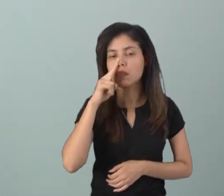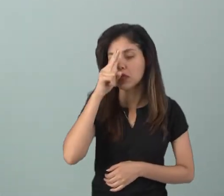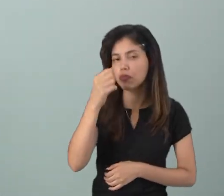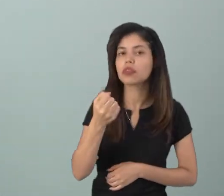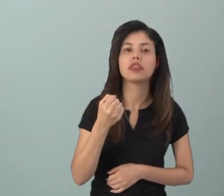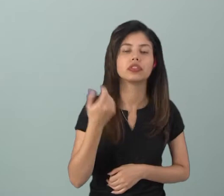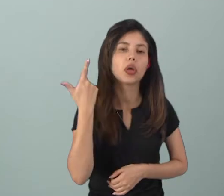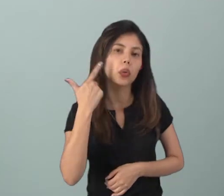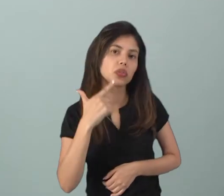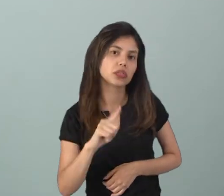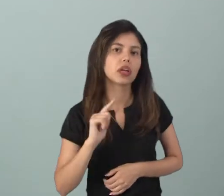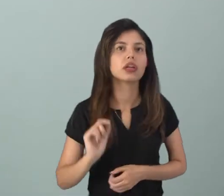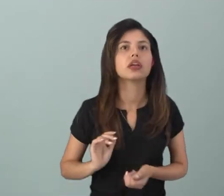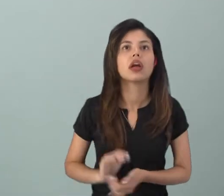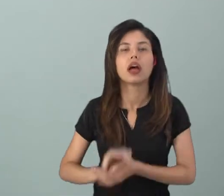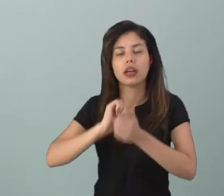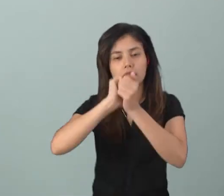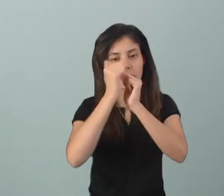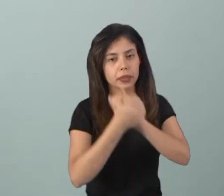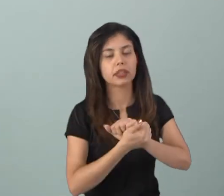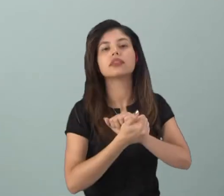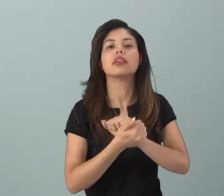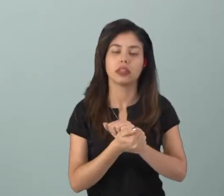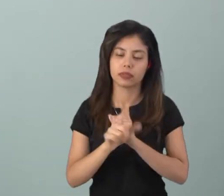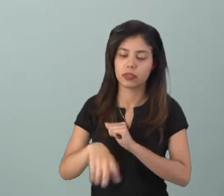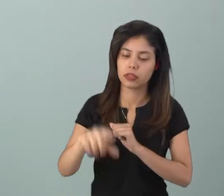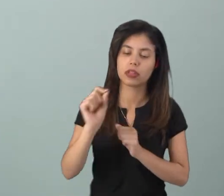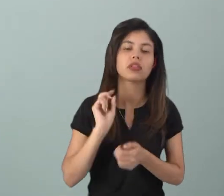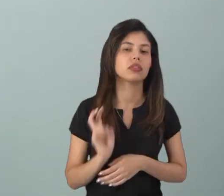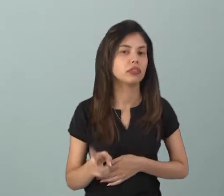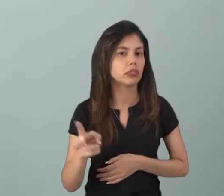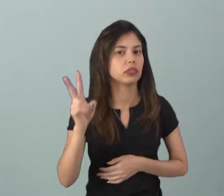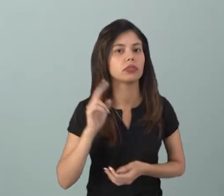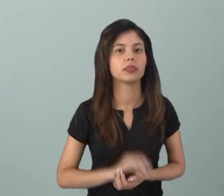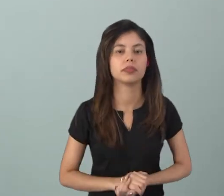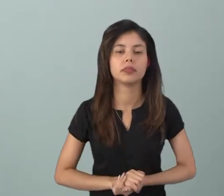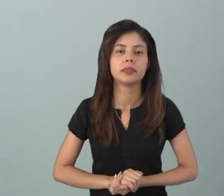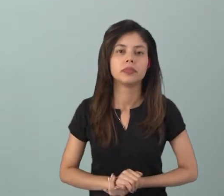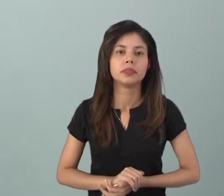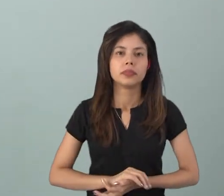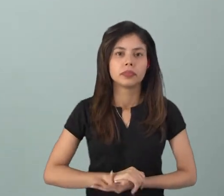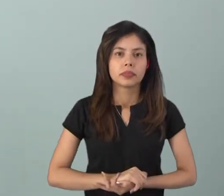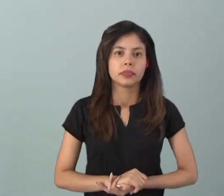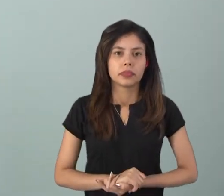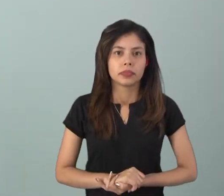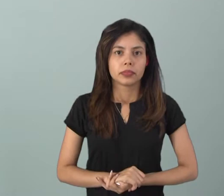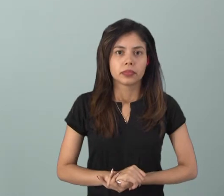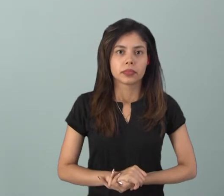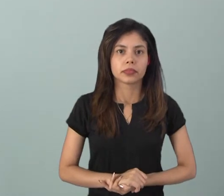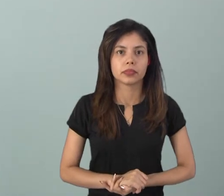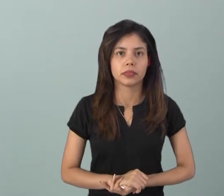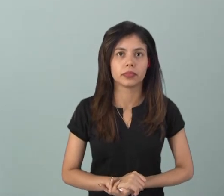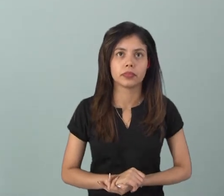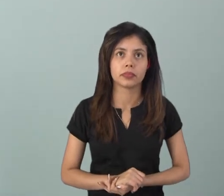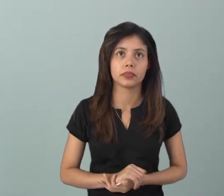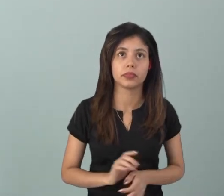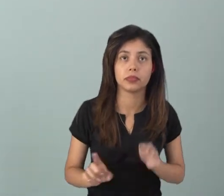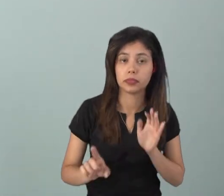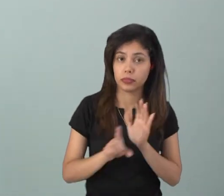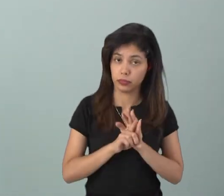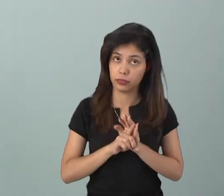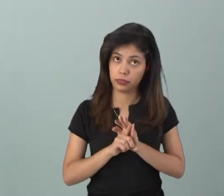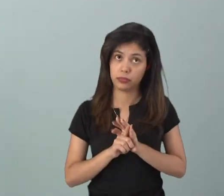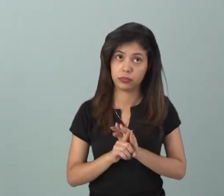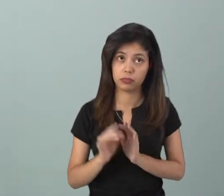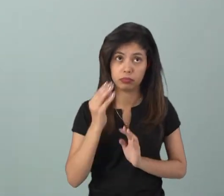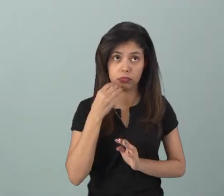que conseguem sofrer essa série de adaptações e que foram selecionados continuam existindo. Tá? Então, seria aí a lei dos mais aptos